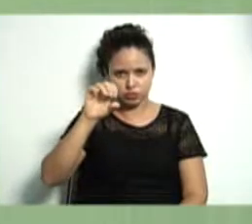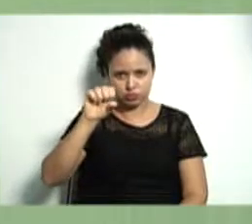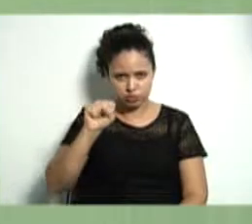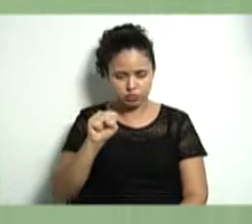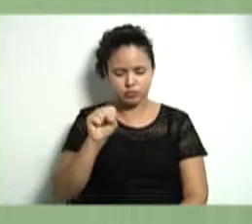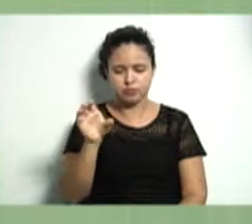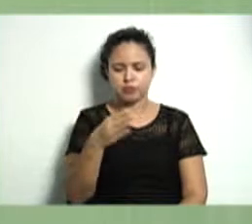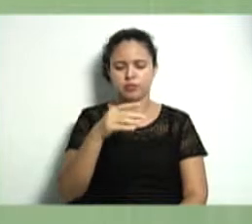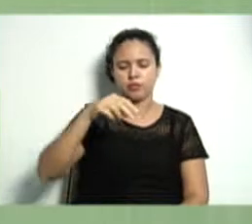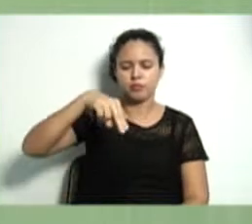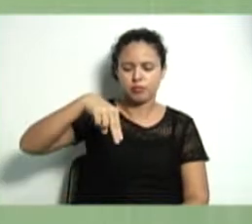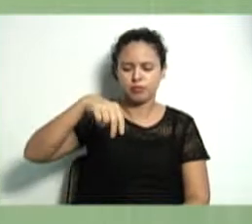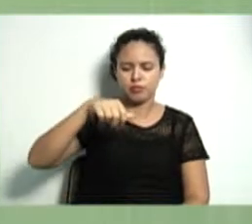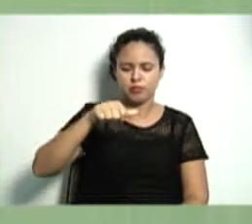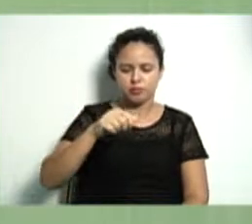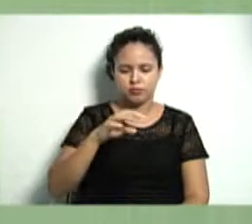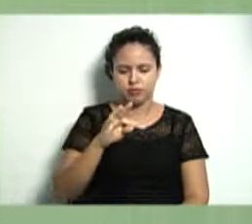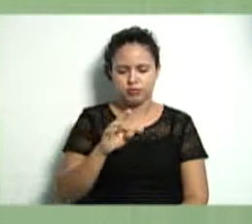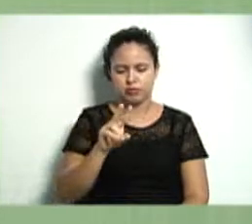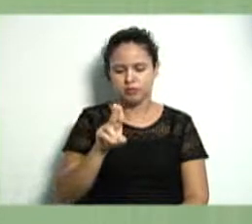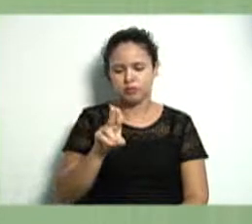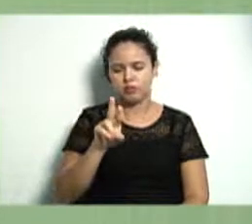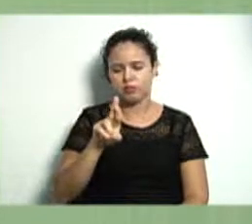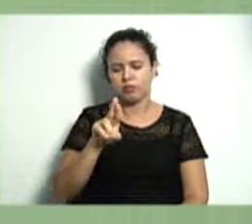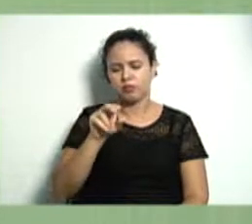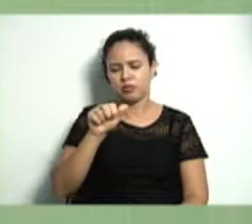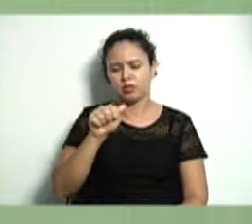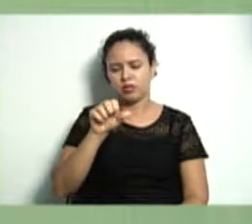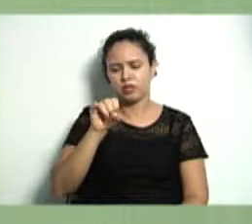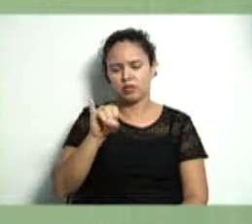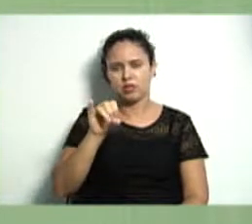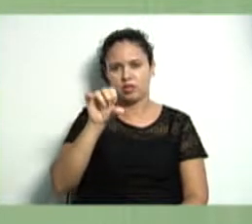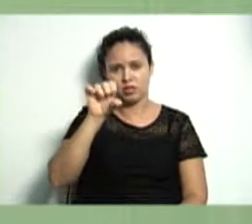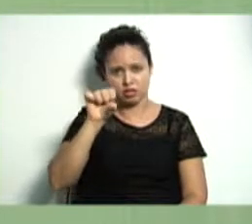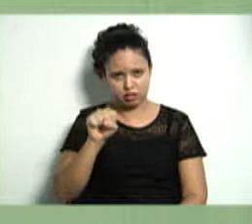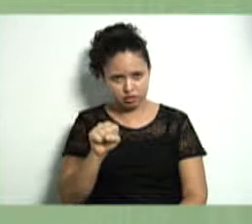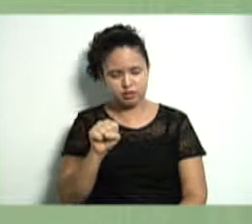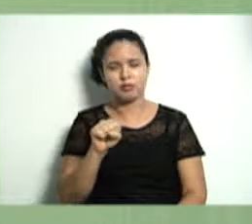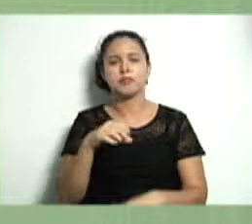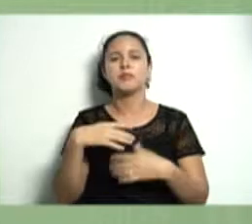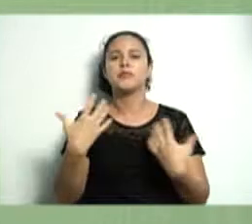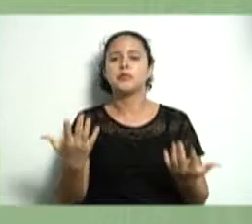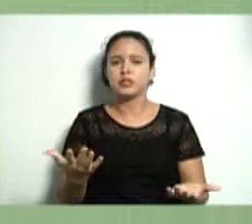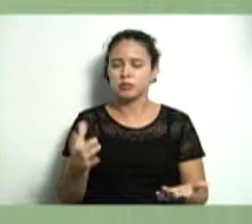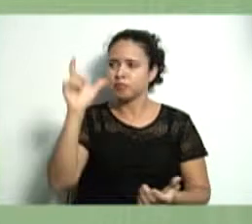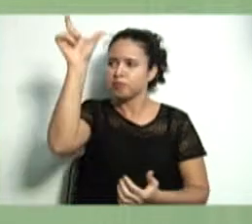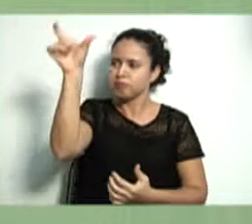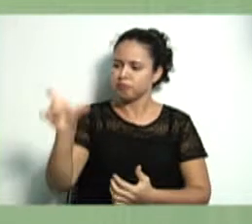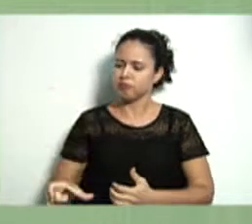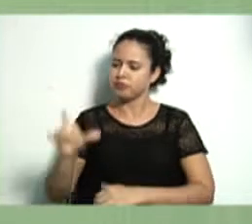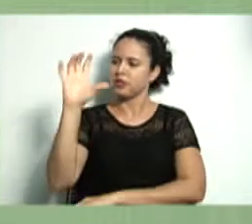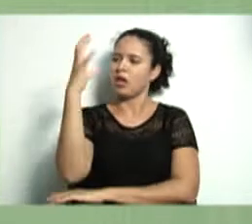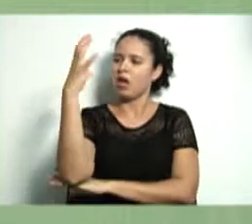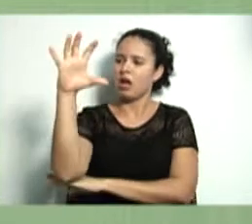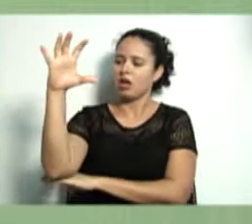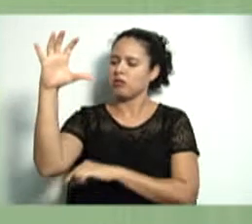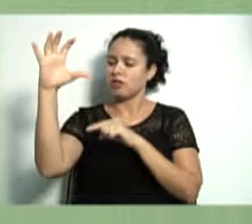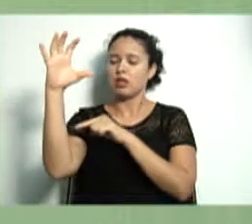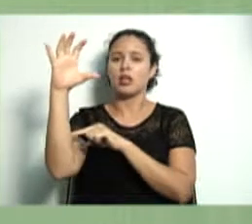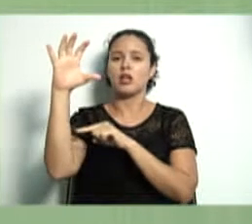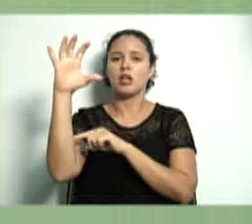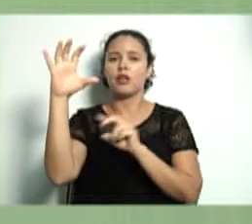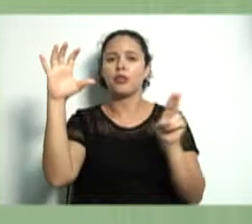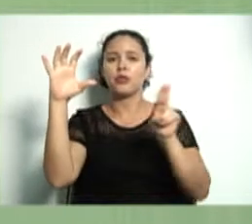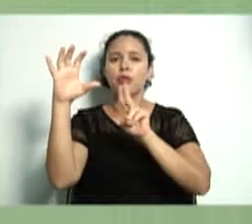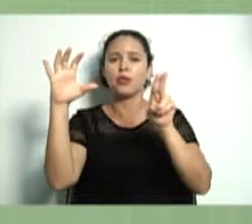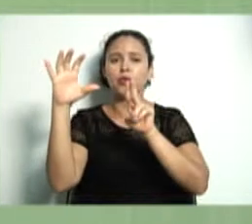Assim, né, um exemplo, assim, podemos chamar as árvores de matéria bruta, que